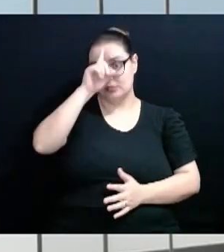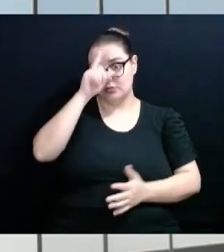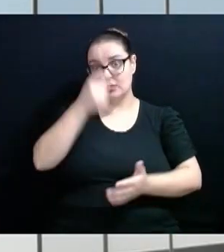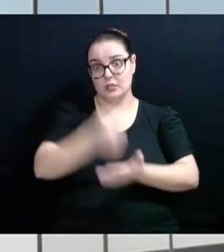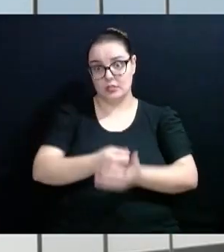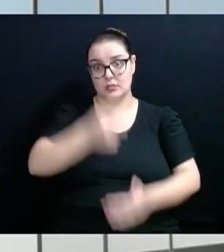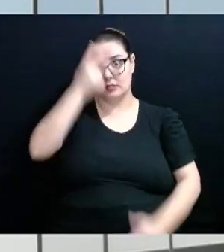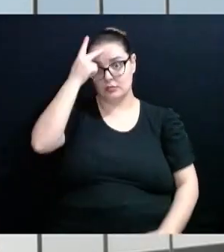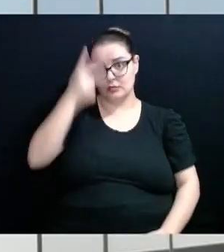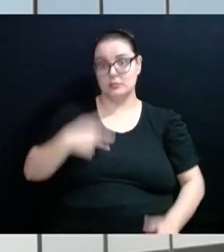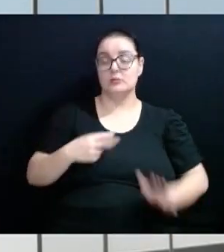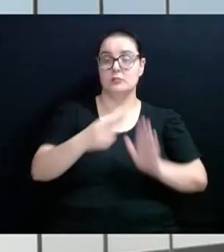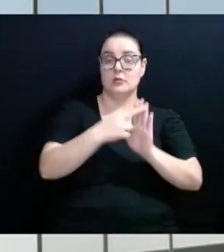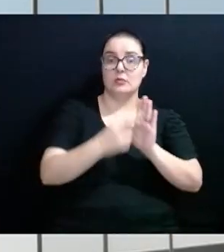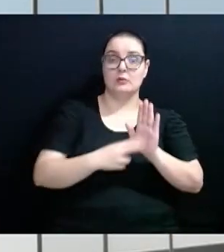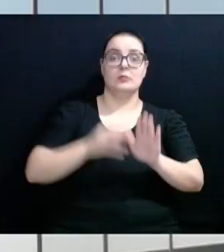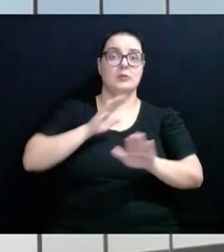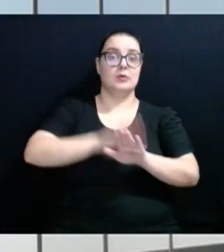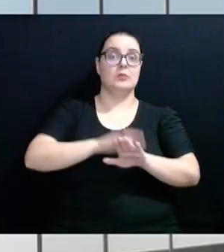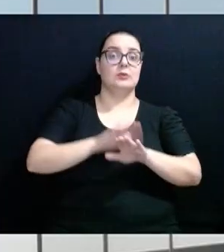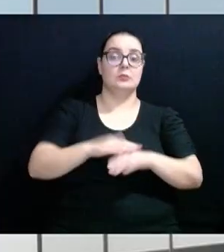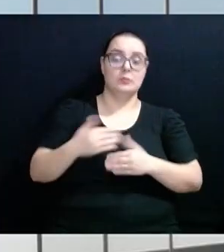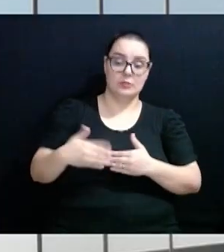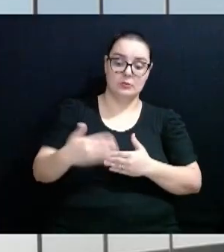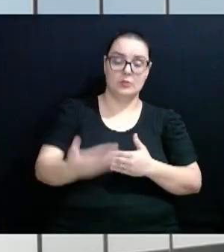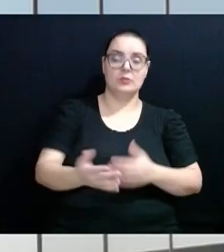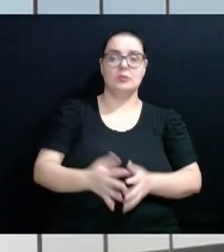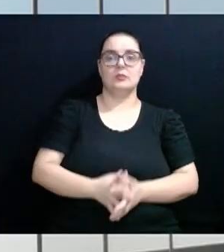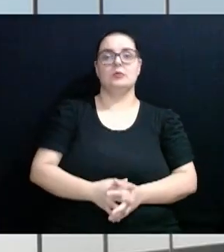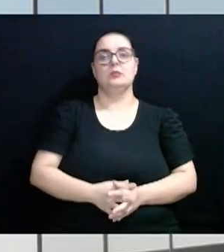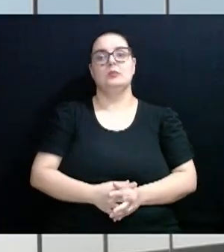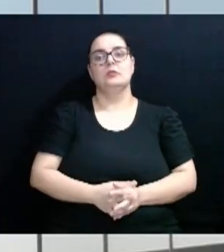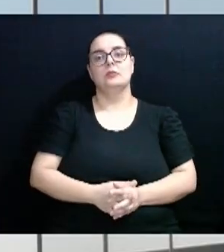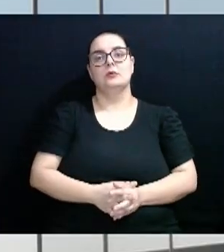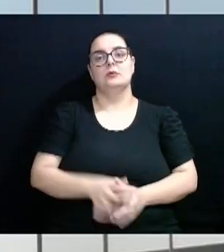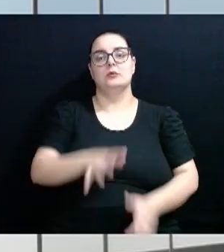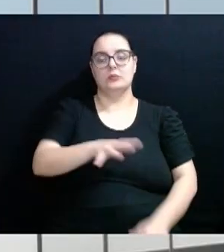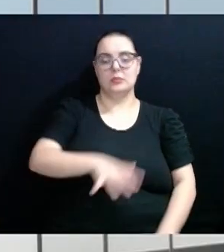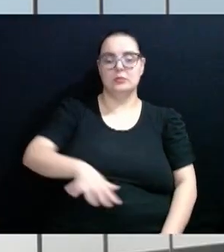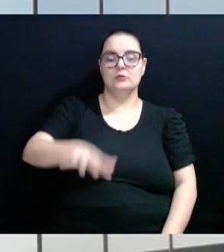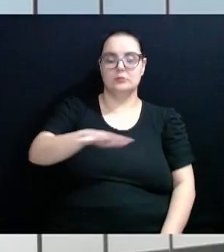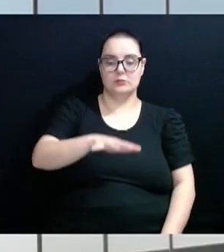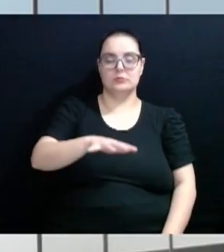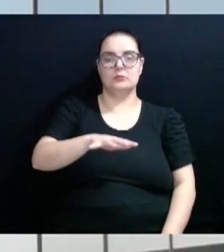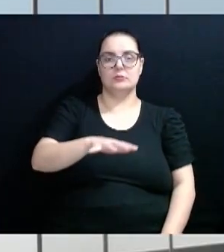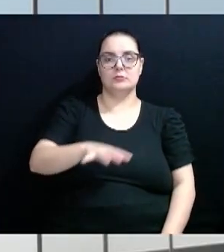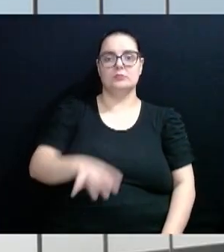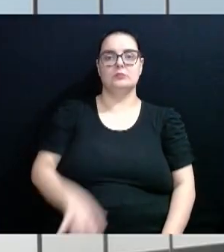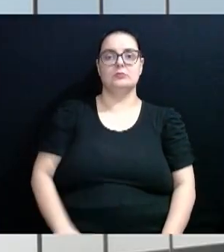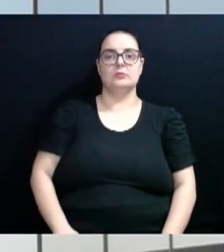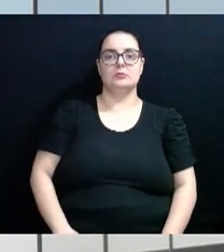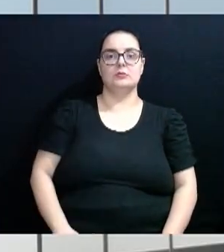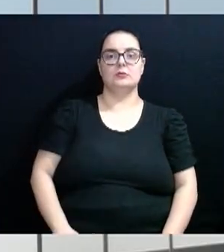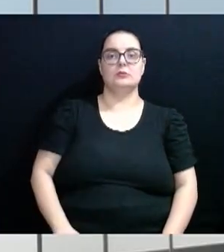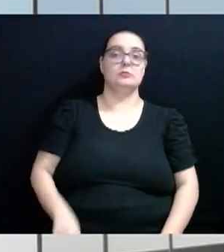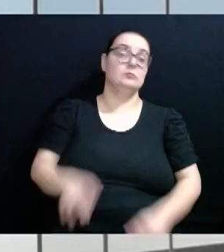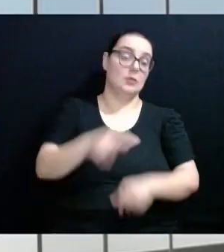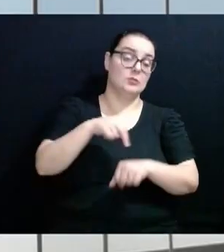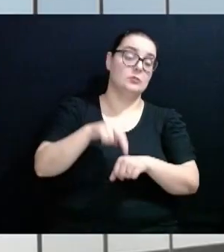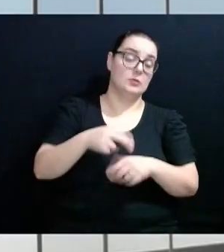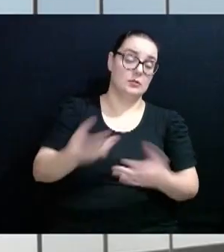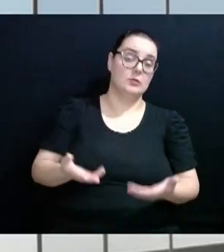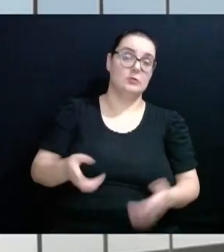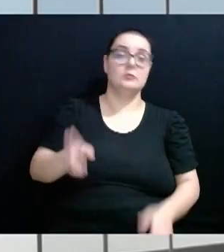regras e exercê-la dentro do seu território, do território nacional. Isso se aplica